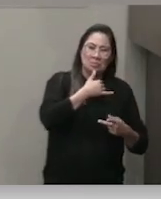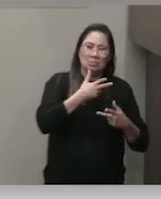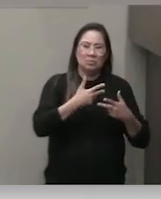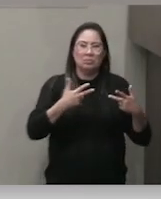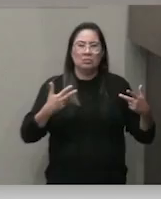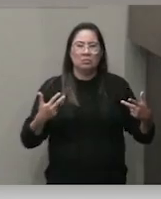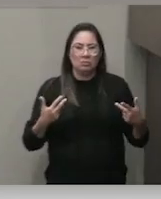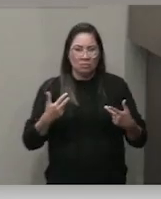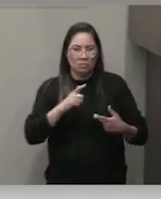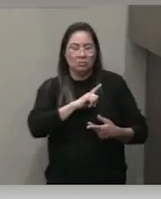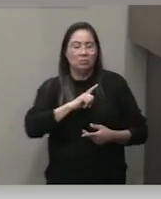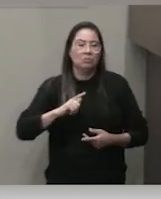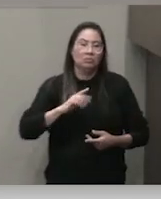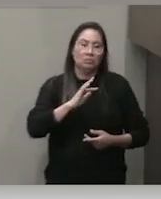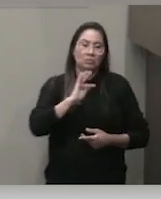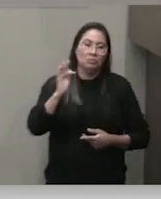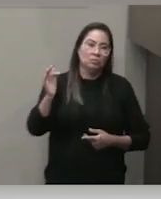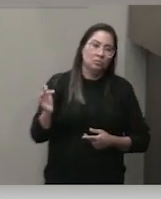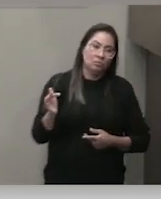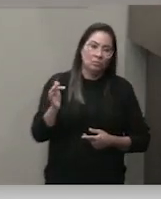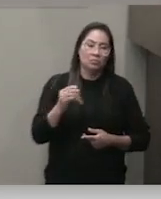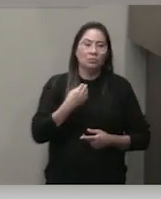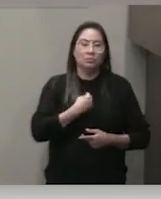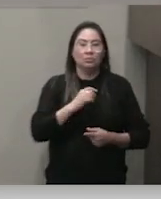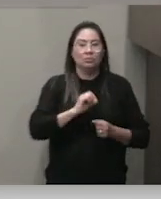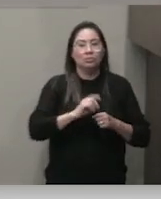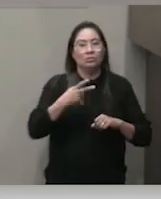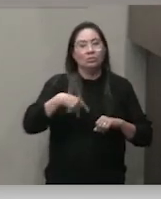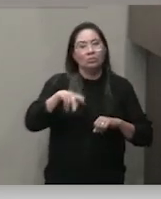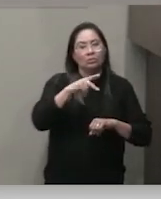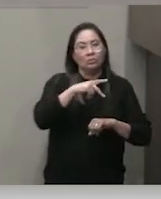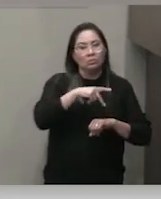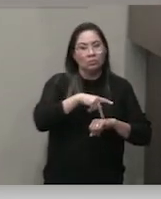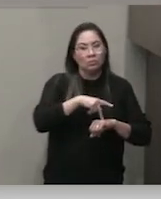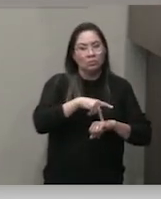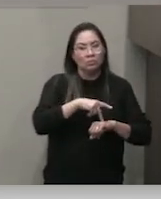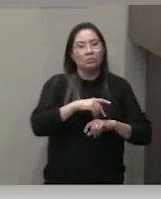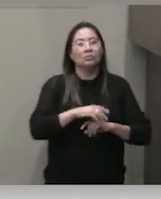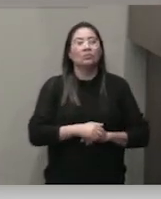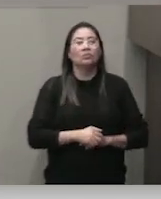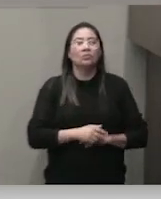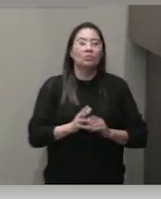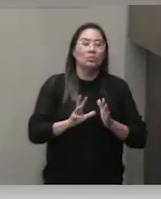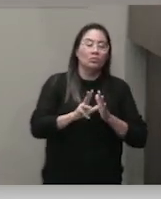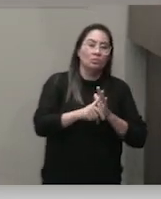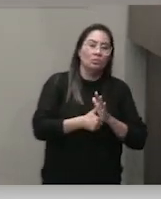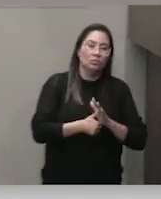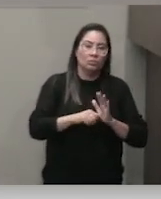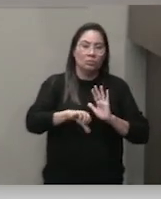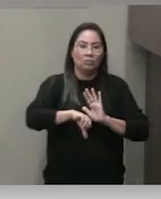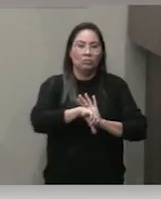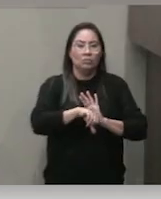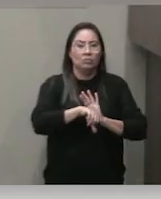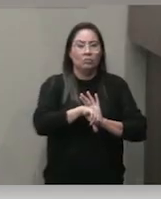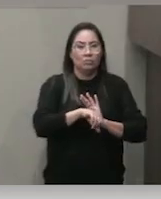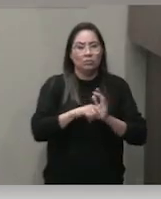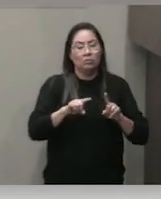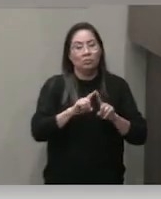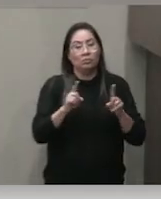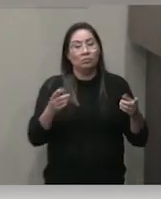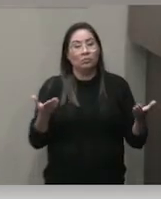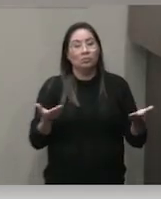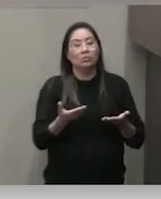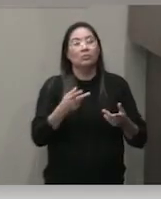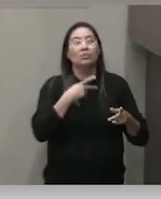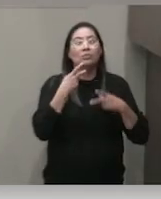governo federal, que vem fazendo com o nosso país, com a nossa nação, rombo fiscal e a crise que só se iniciou, mas não, vamos